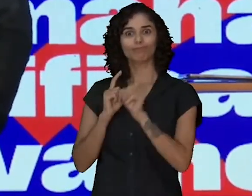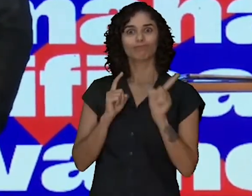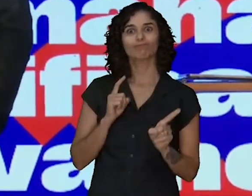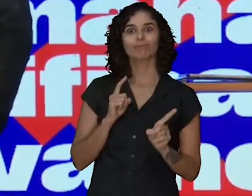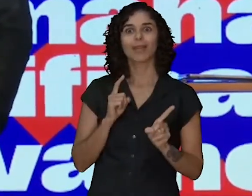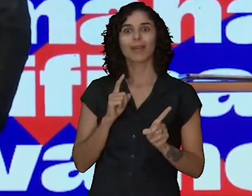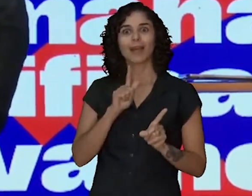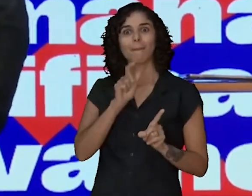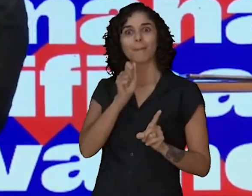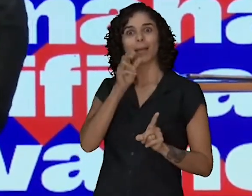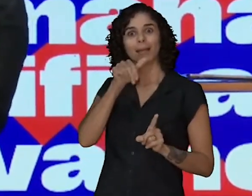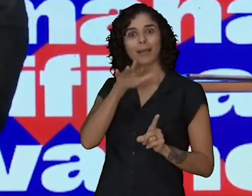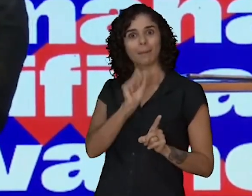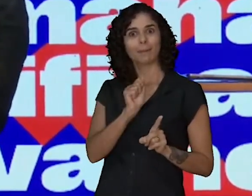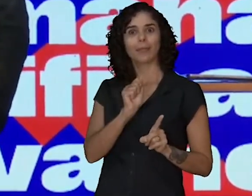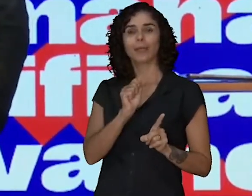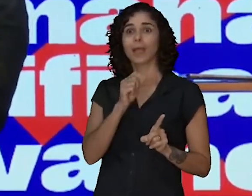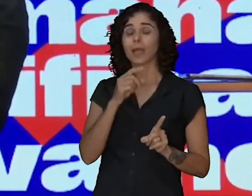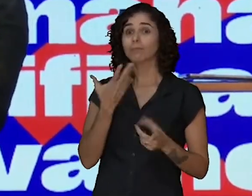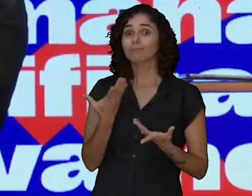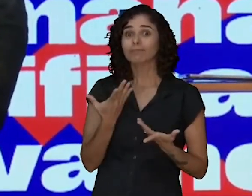de volta quase.